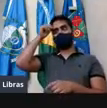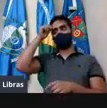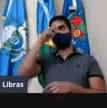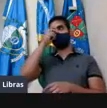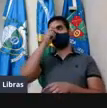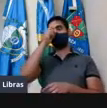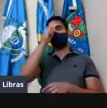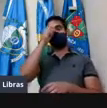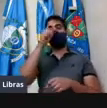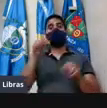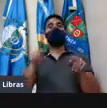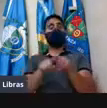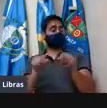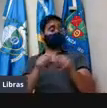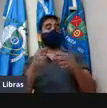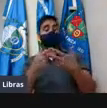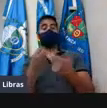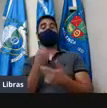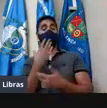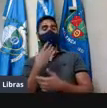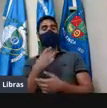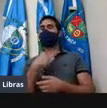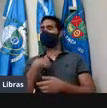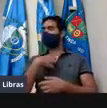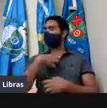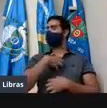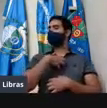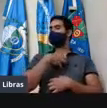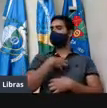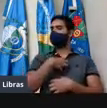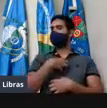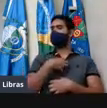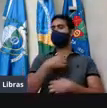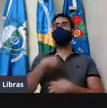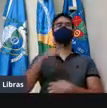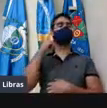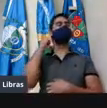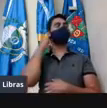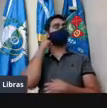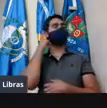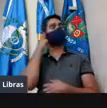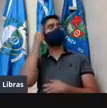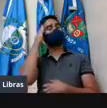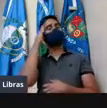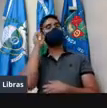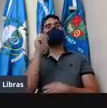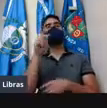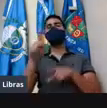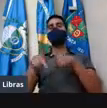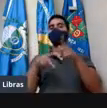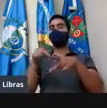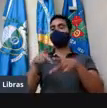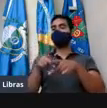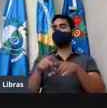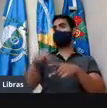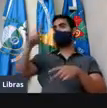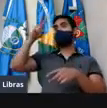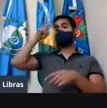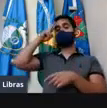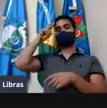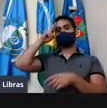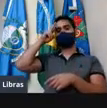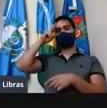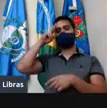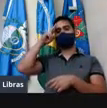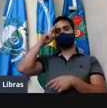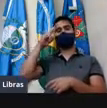prefeito fez uma coisa muito boa. Ele teve a sensibilidade de ouvir as demandas da população, e na segunda-feira, eu pedi